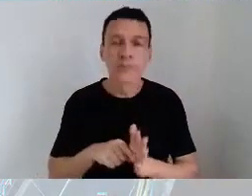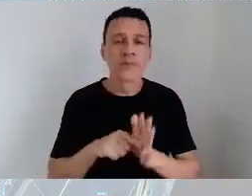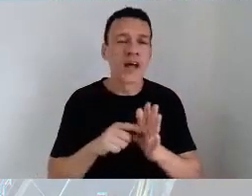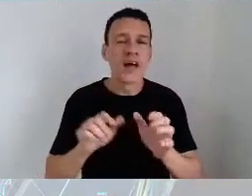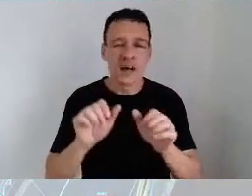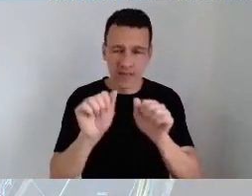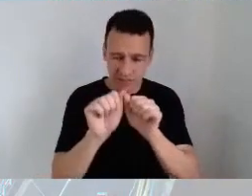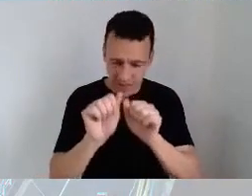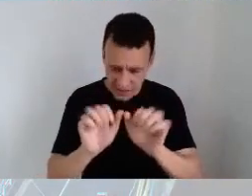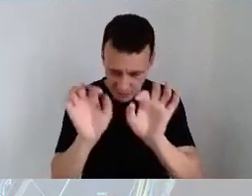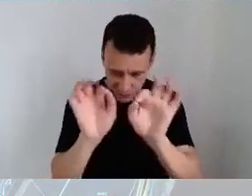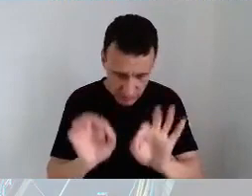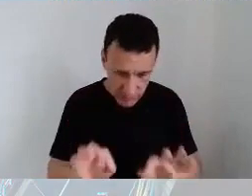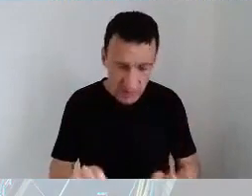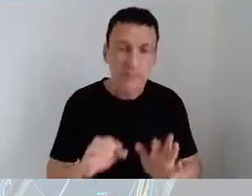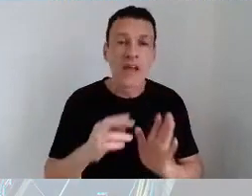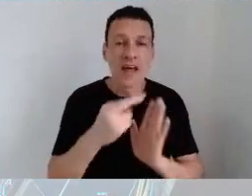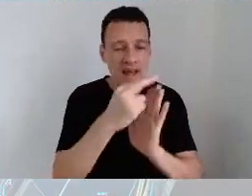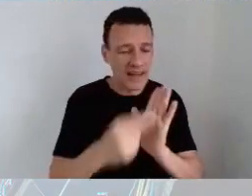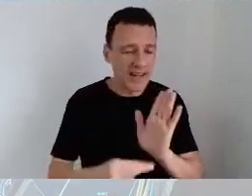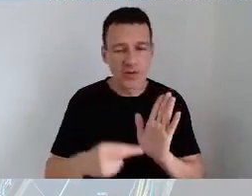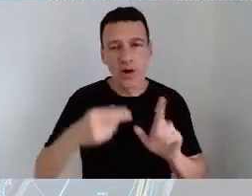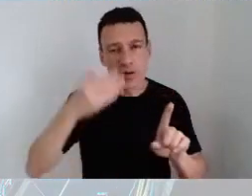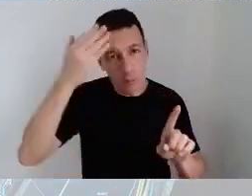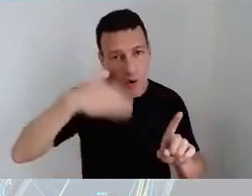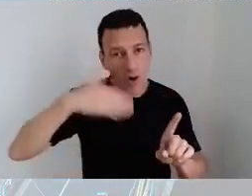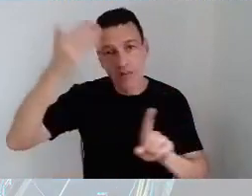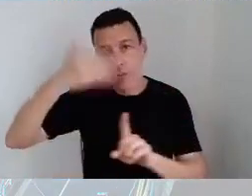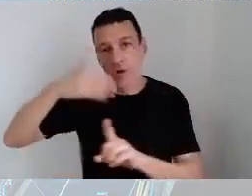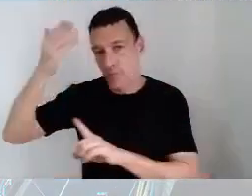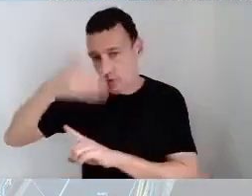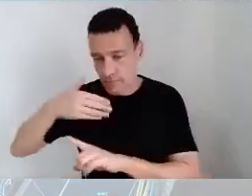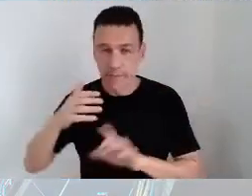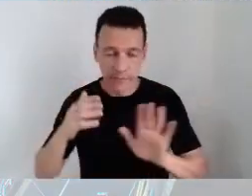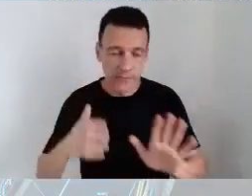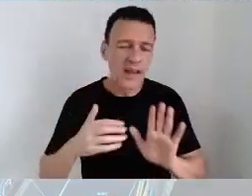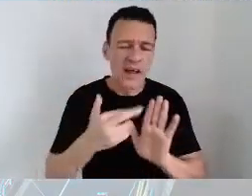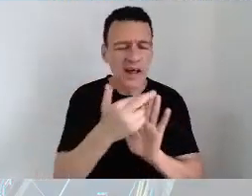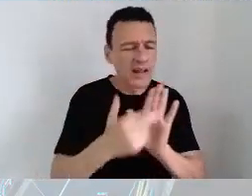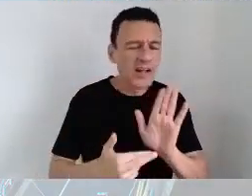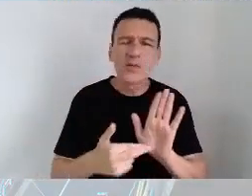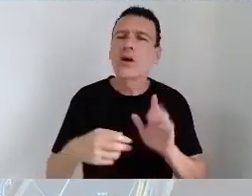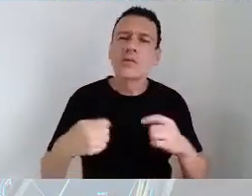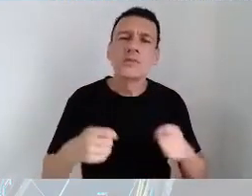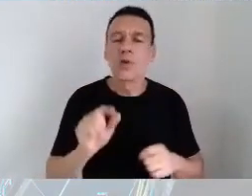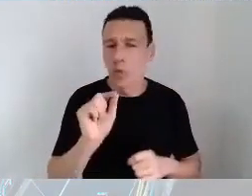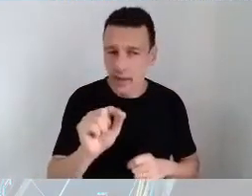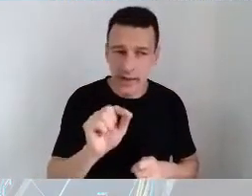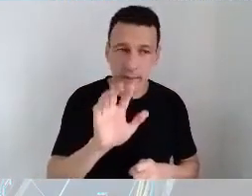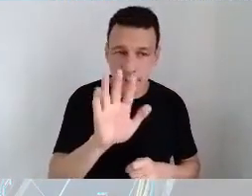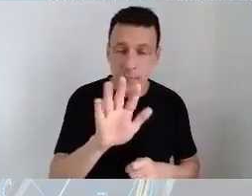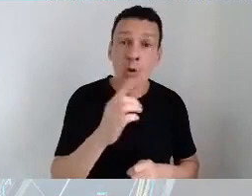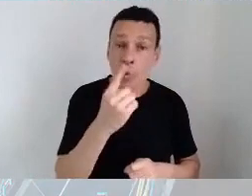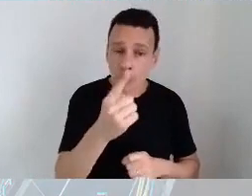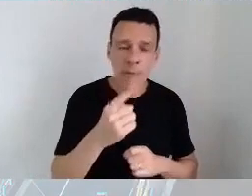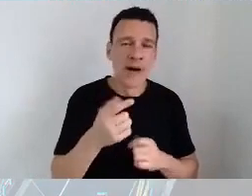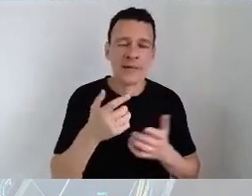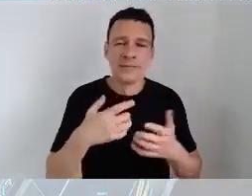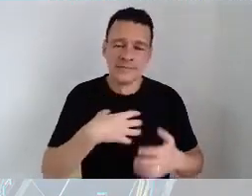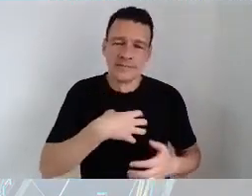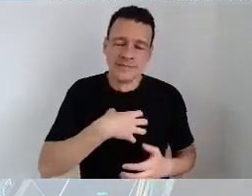as evidências. O que é importante eu saber sobre esse relatório? Eu preciso ter uma linguagem tanto de negócio quanto